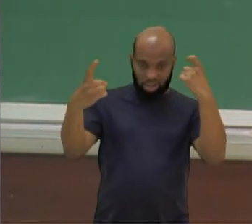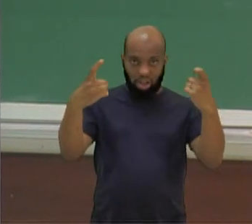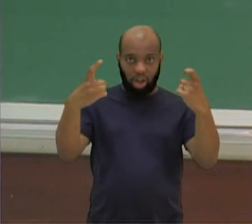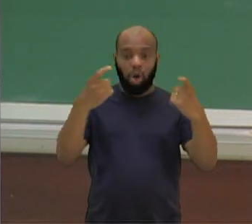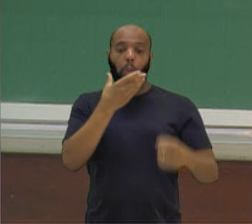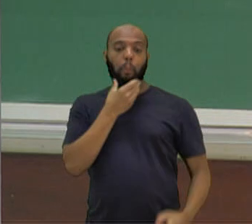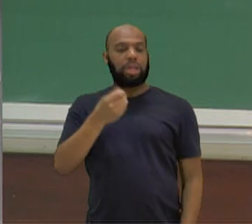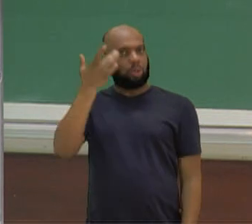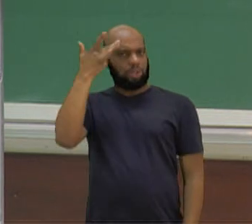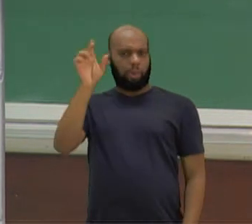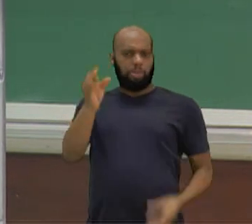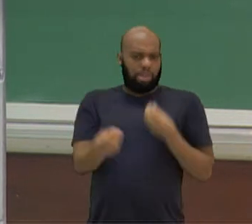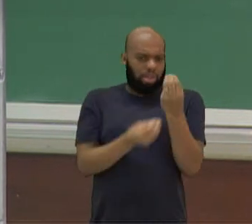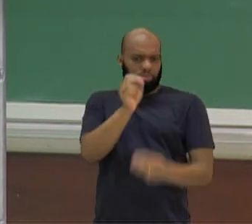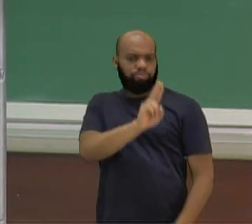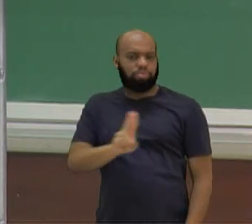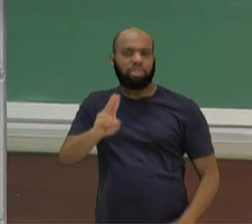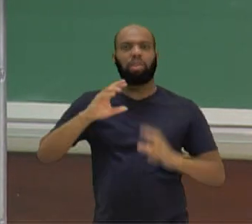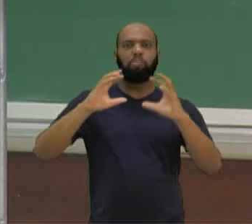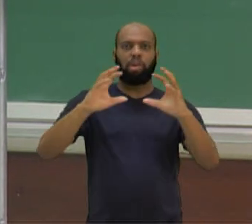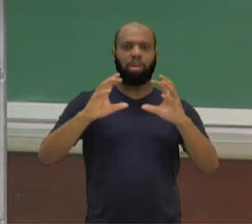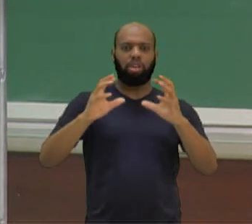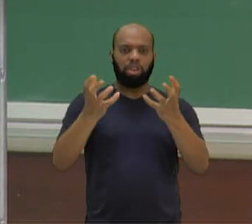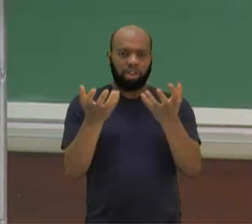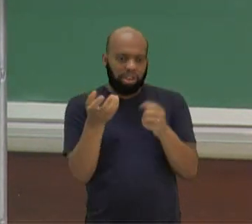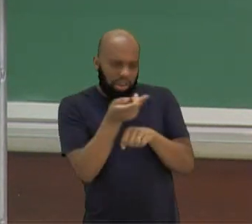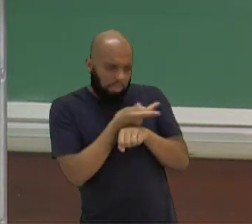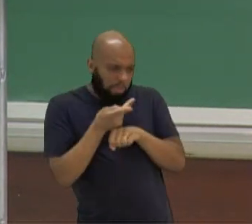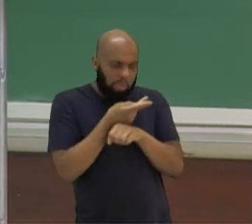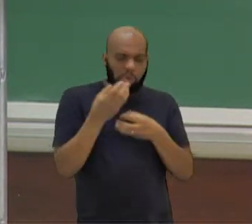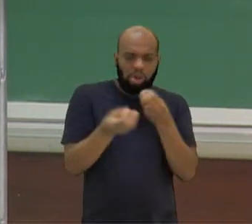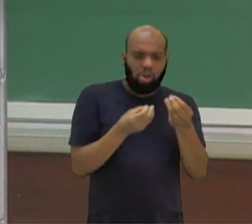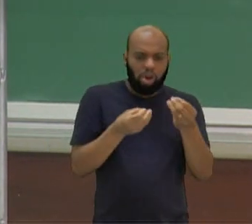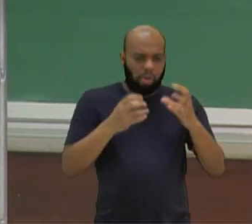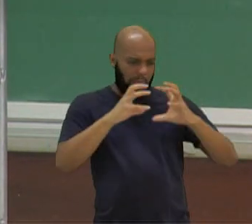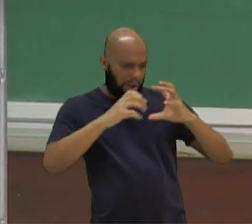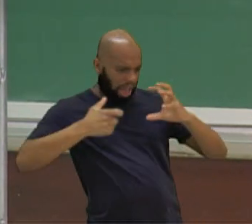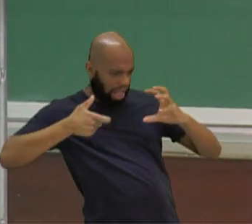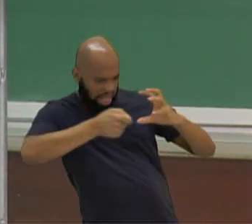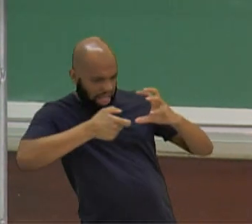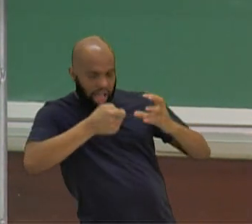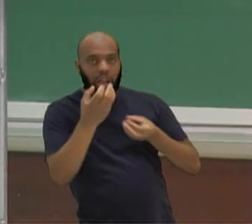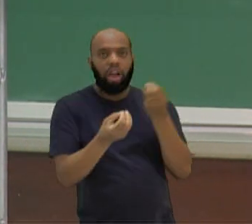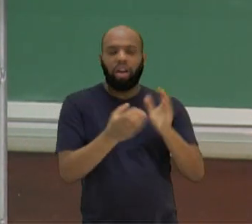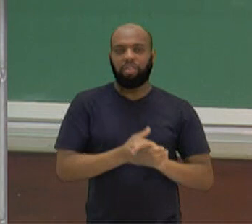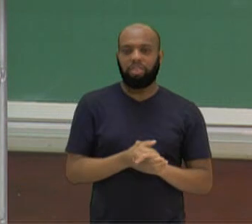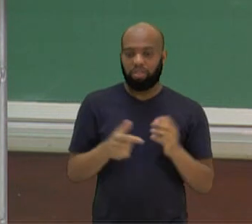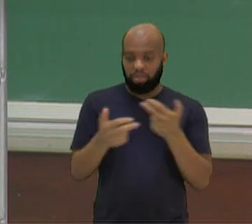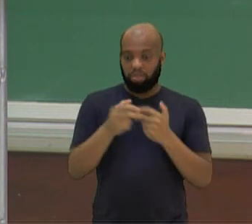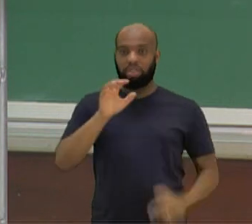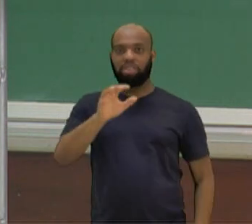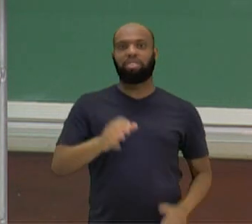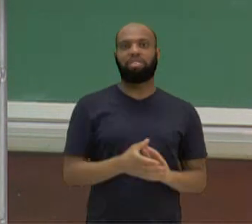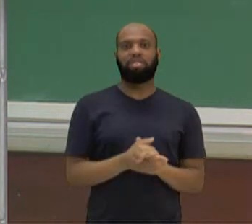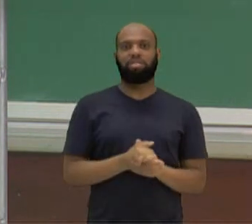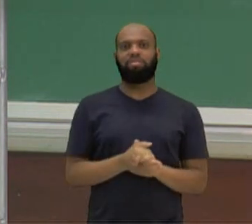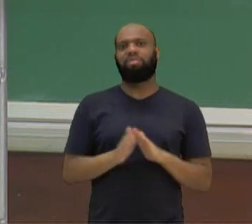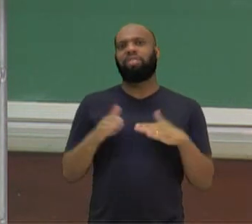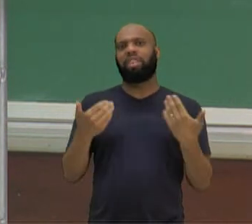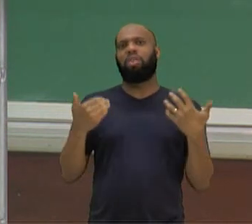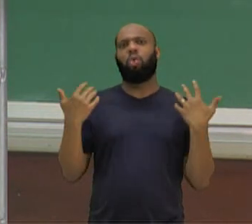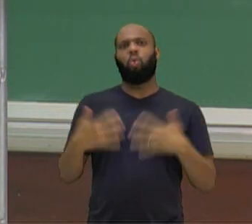como usar a bola, que o menino fica procurando ali onde ligar a bola, essas coisas. Então, ele dá uma